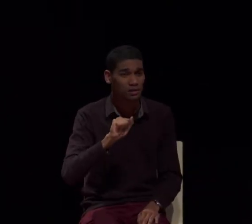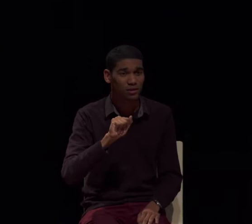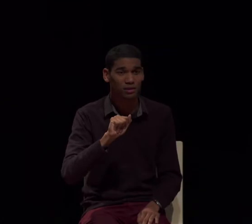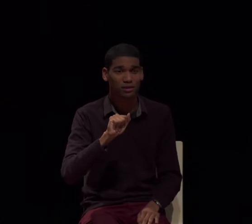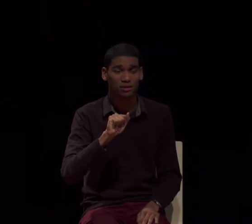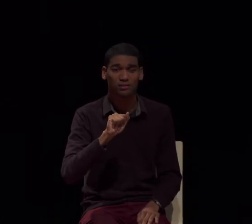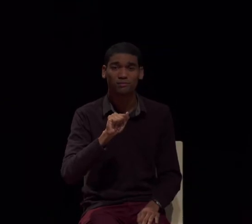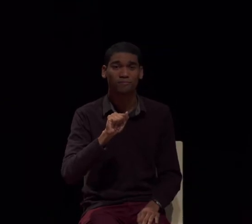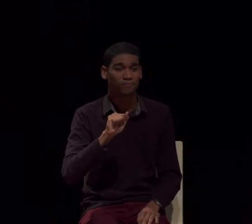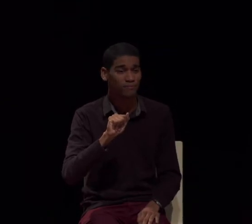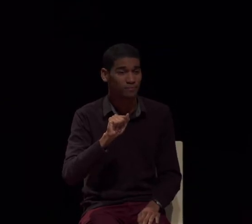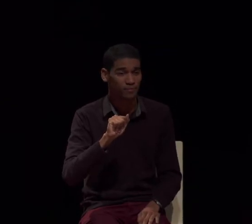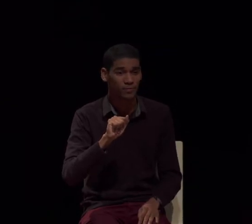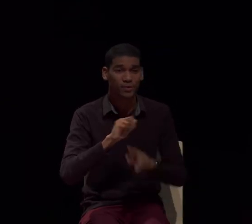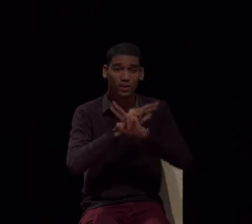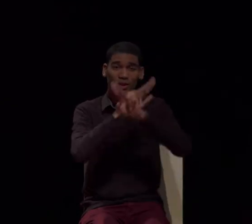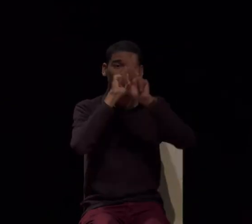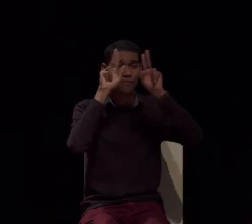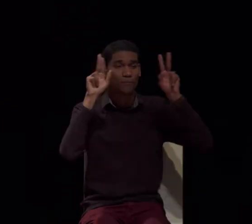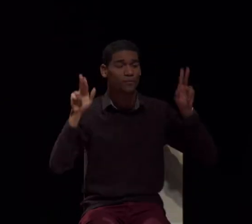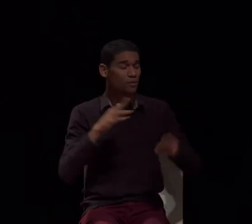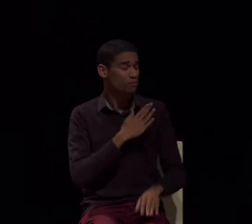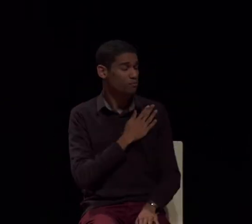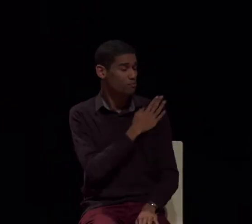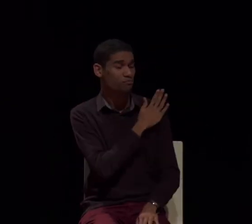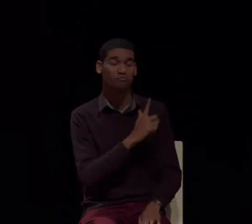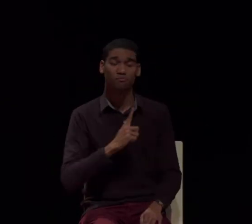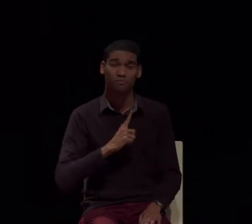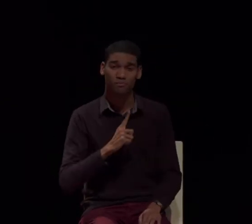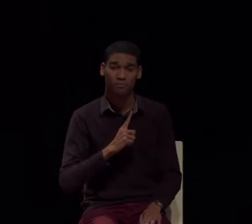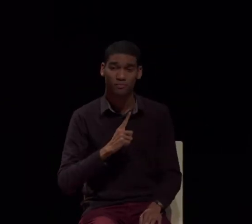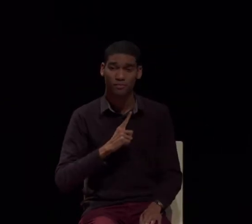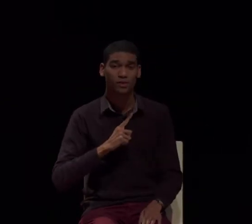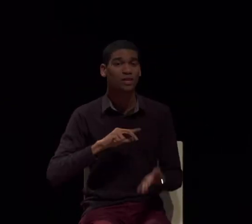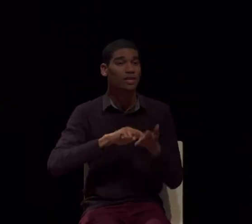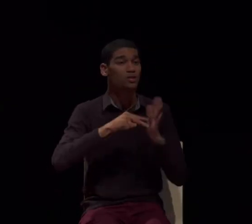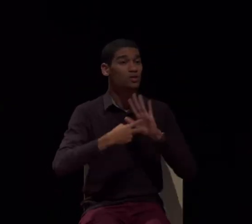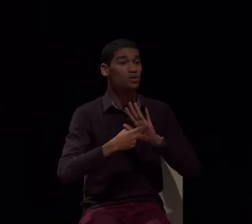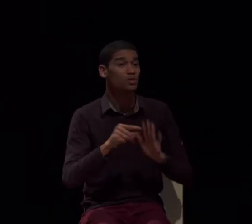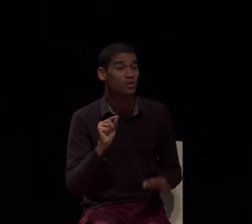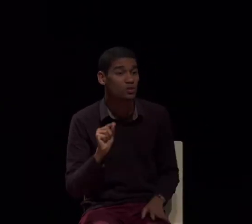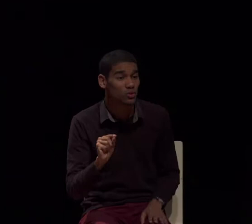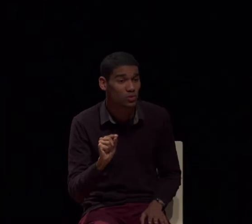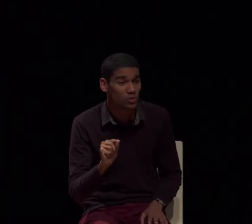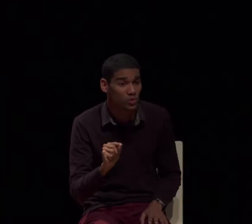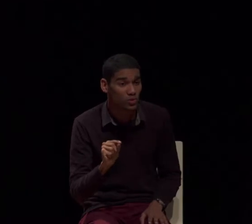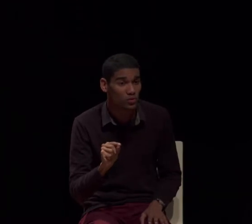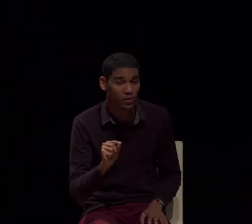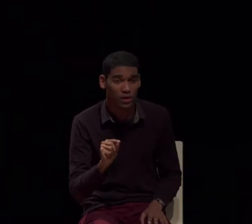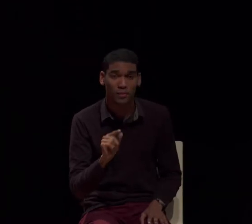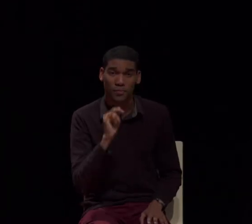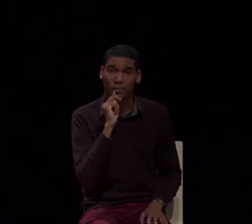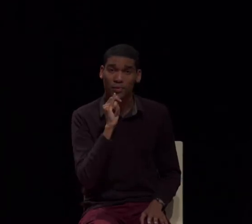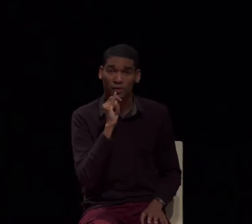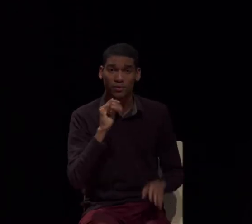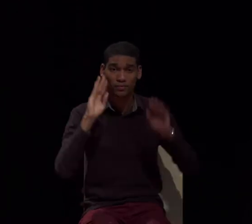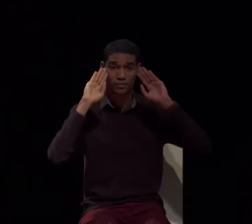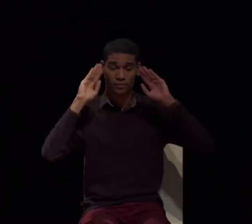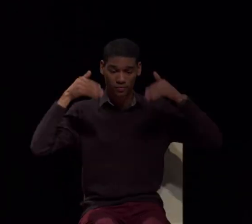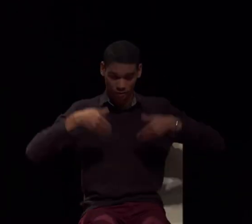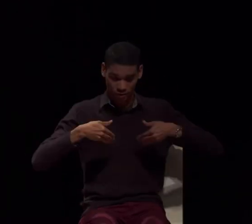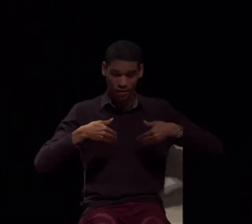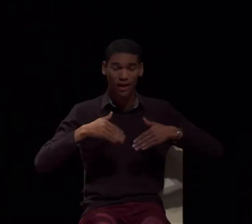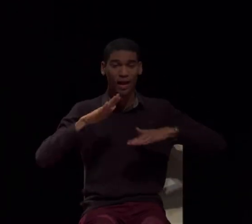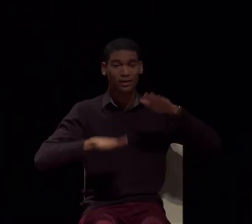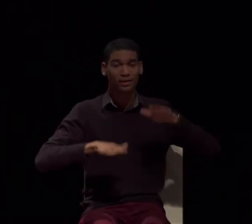consiga dizer para nós mesmos que em alguns momentos nós temos práticas